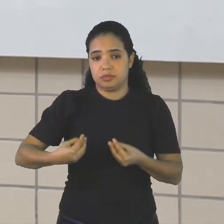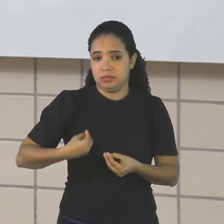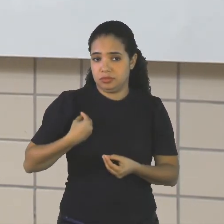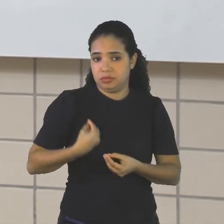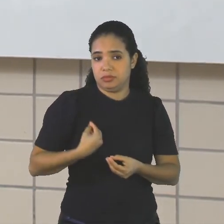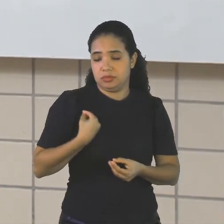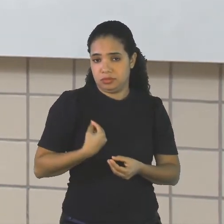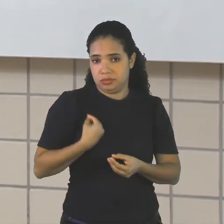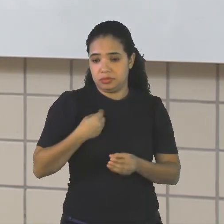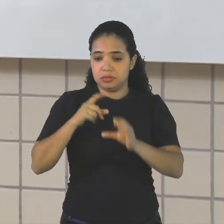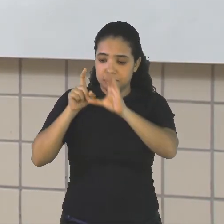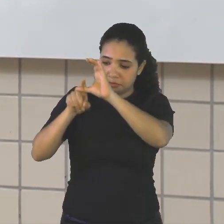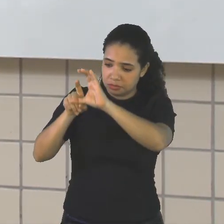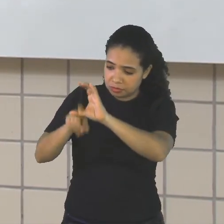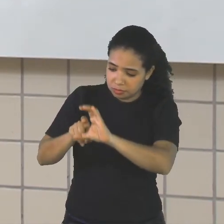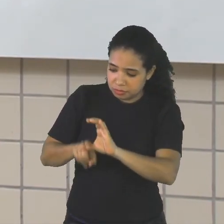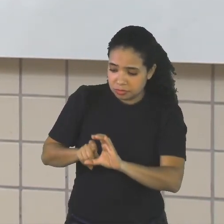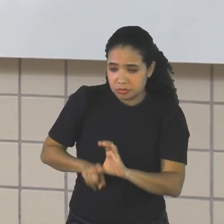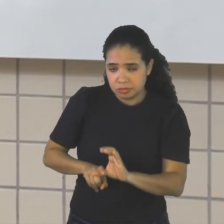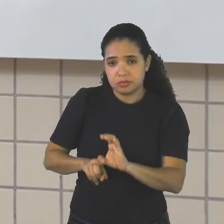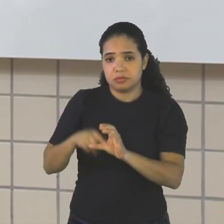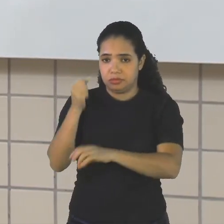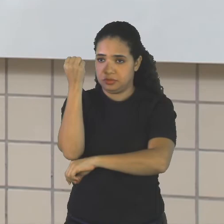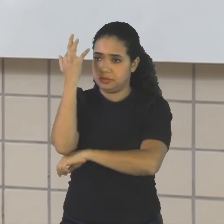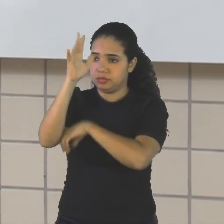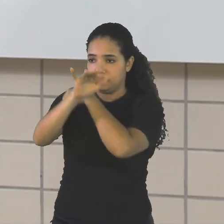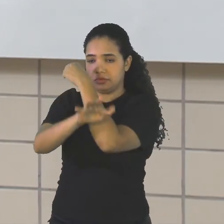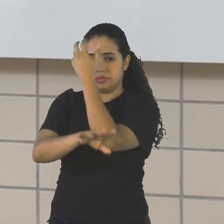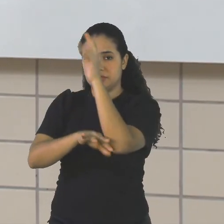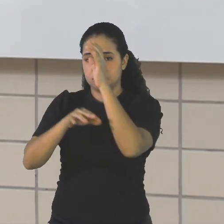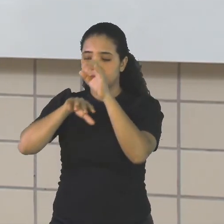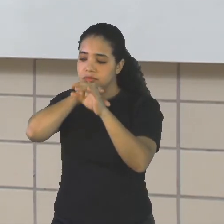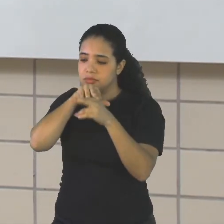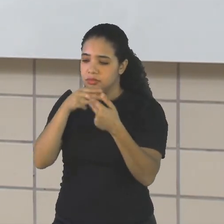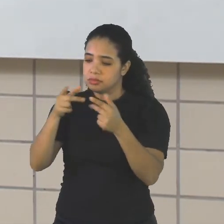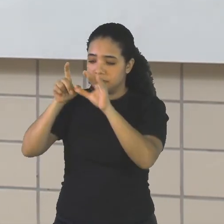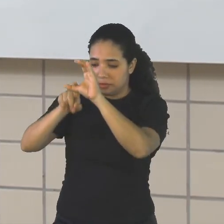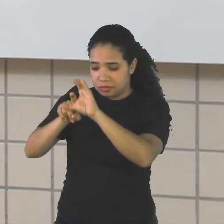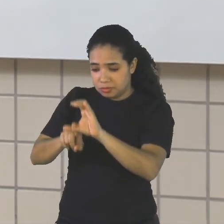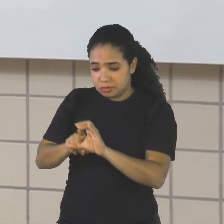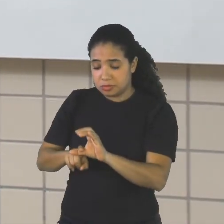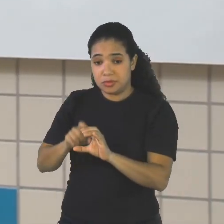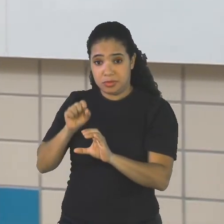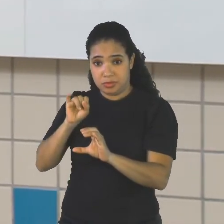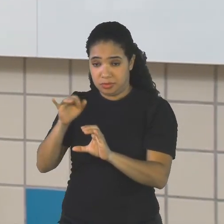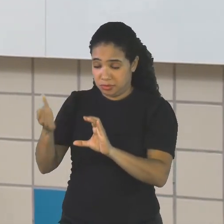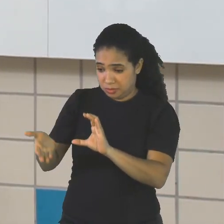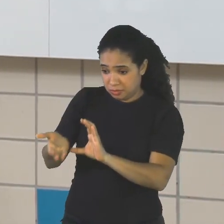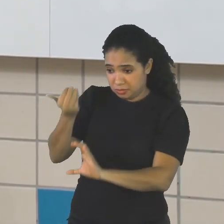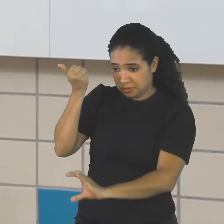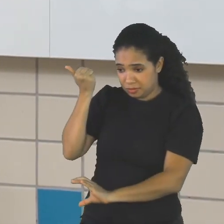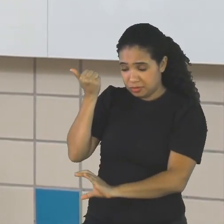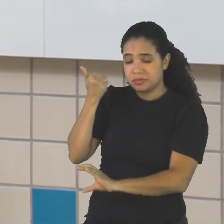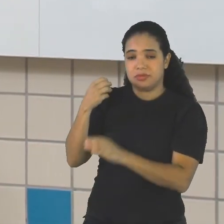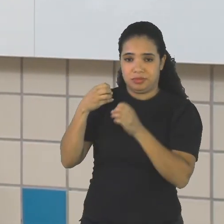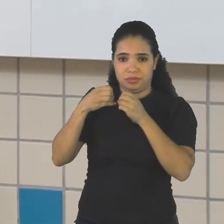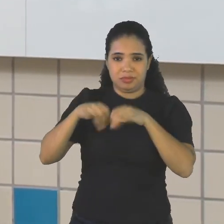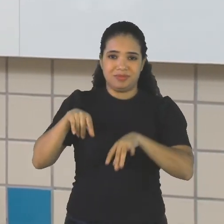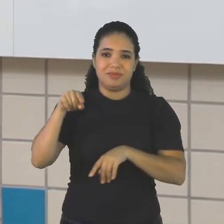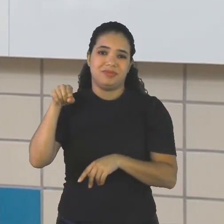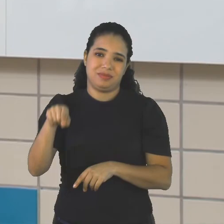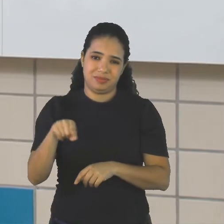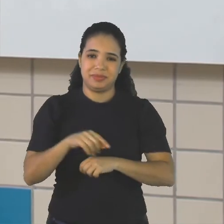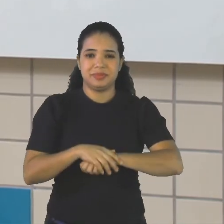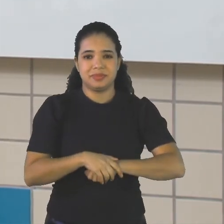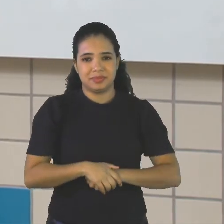algum ecossistema, que se eu prejudico aquele ecossistema, eu vou retirar a base de uma pirâmide e tudo vem por terra, né?